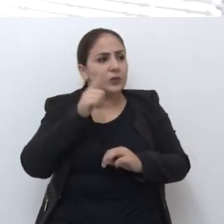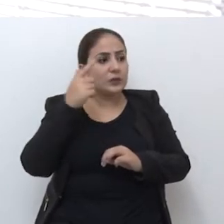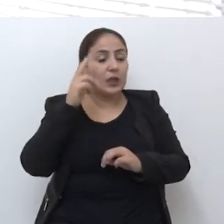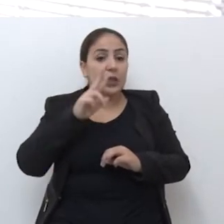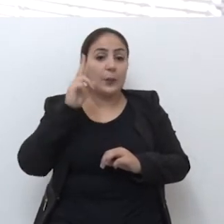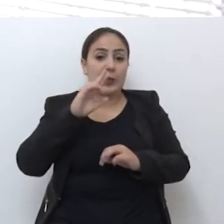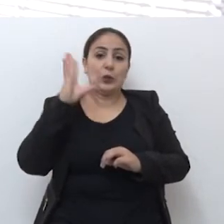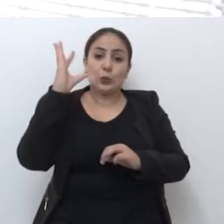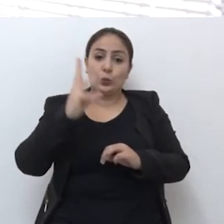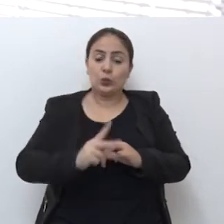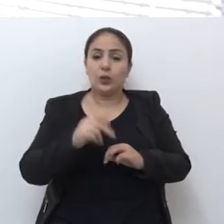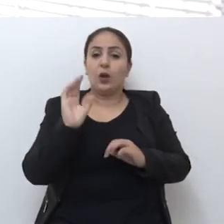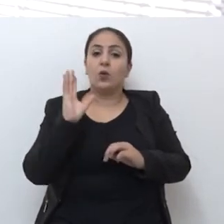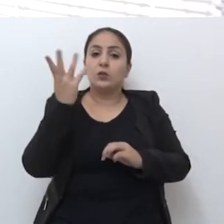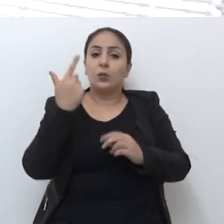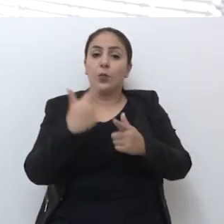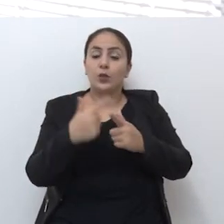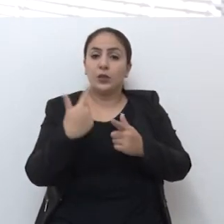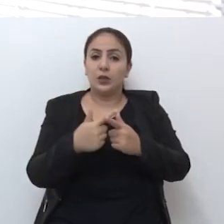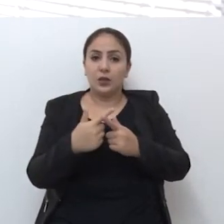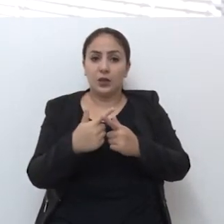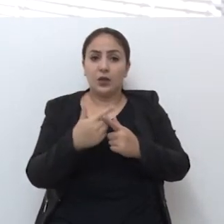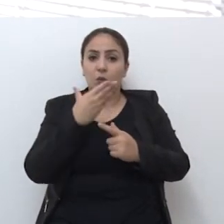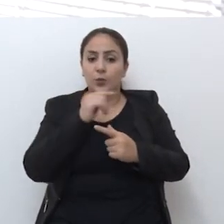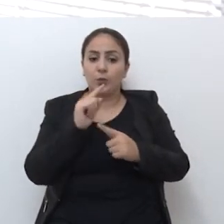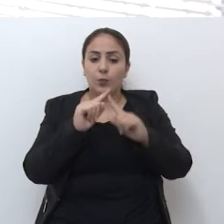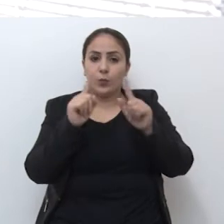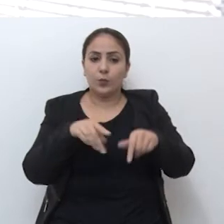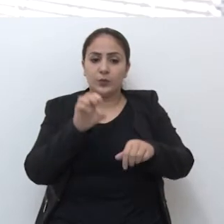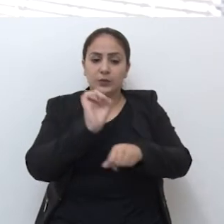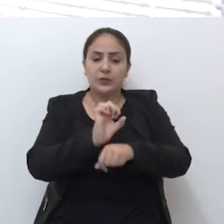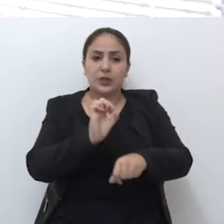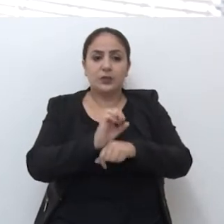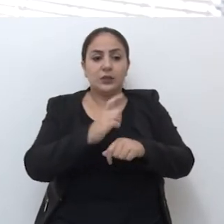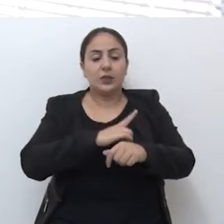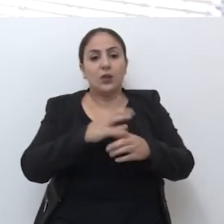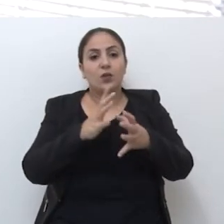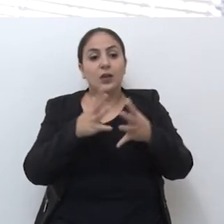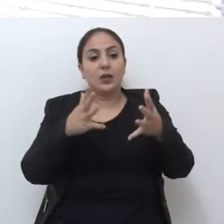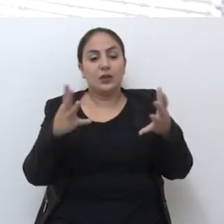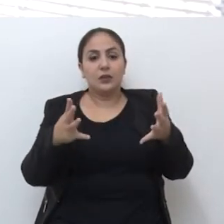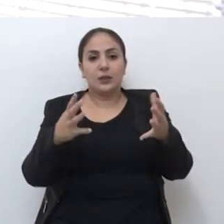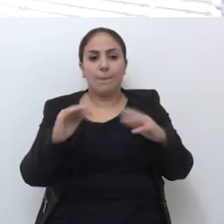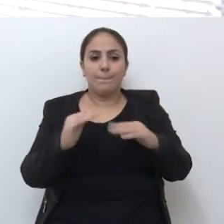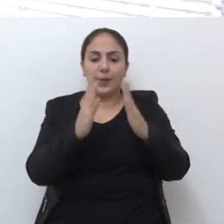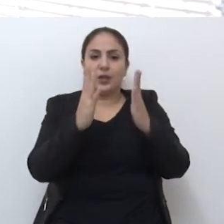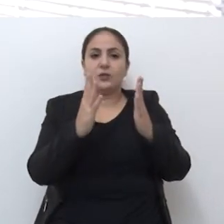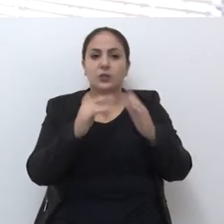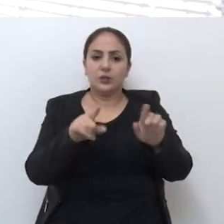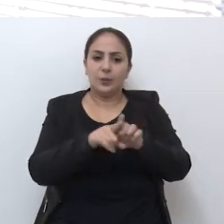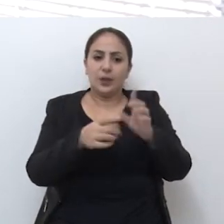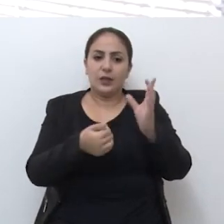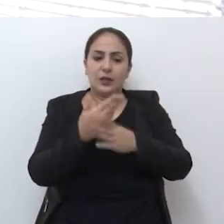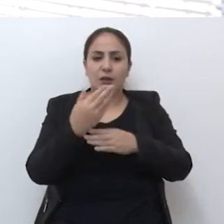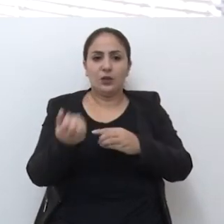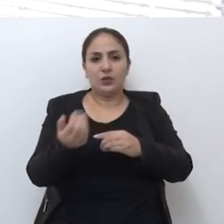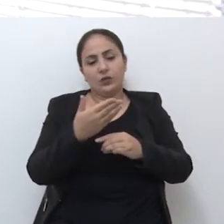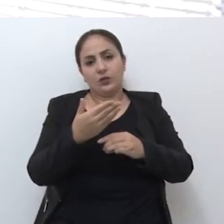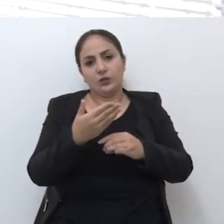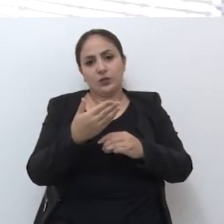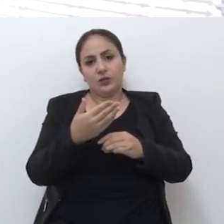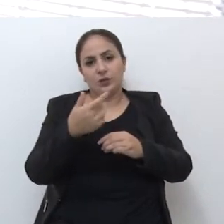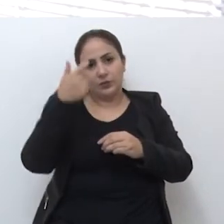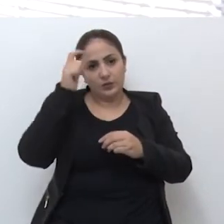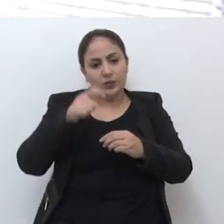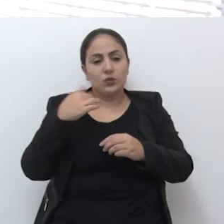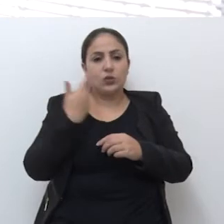resgatar tudo isso. E isso aconteceu porque os homens públicos do estado criaram grandes pactos e construíram grandes